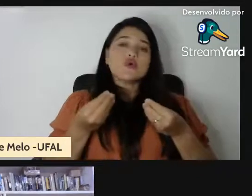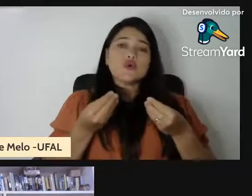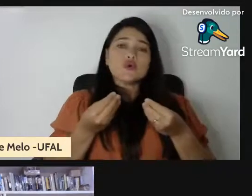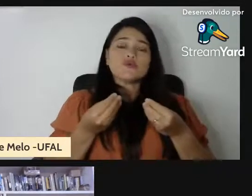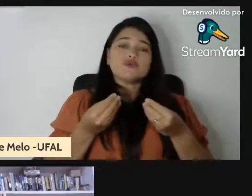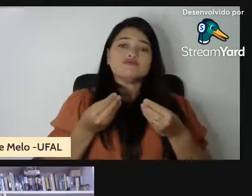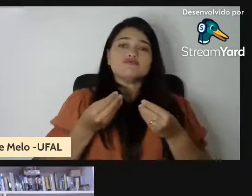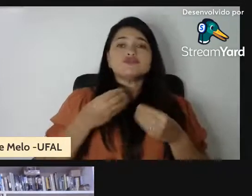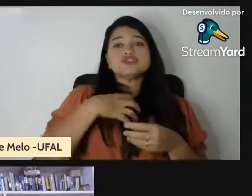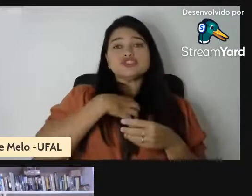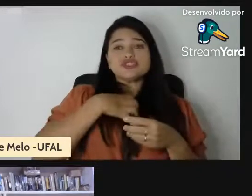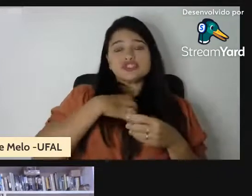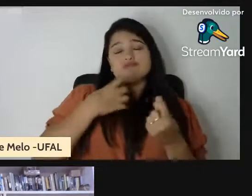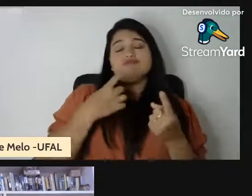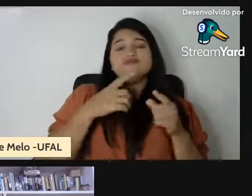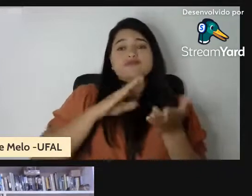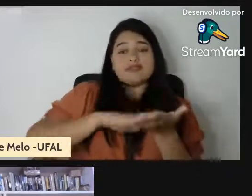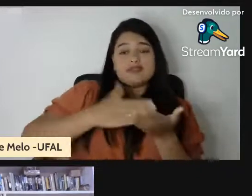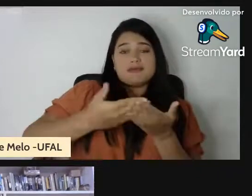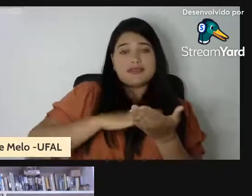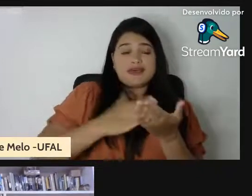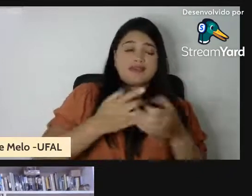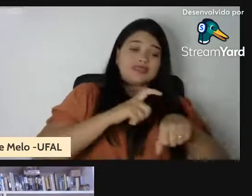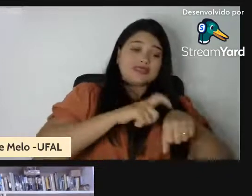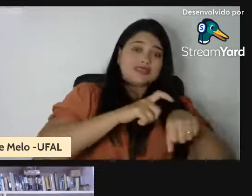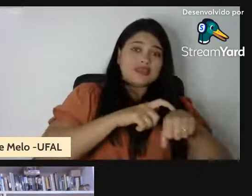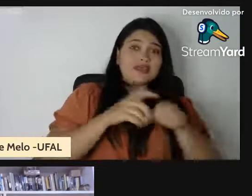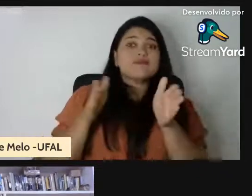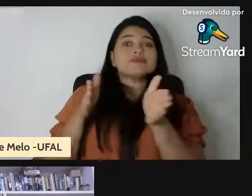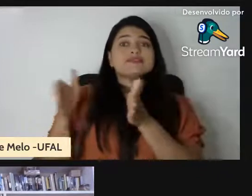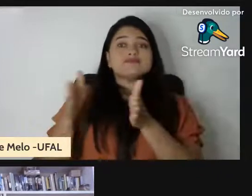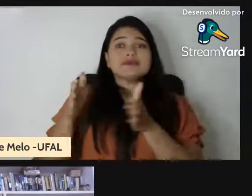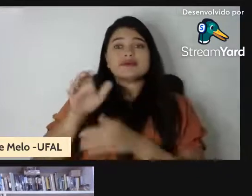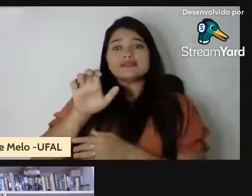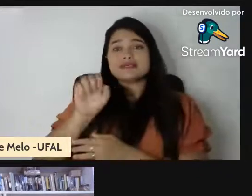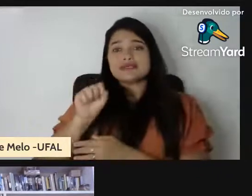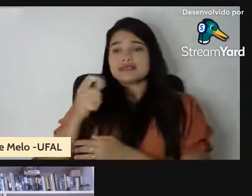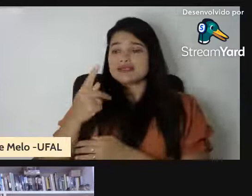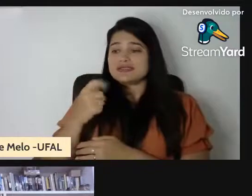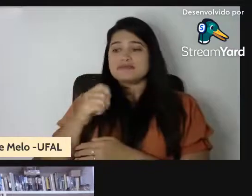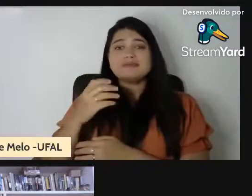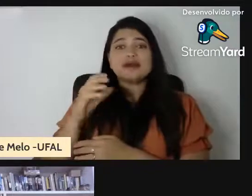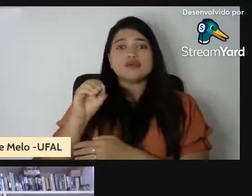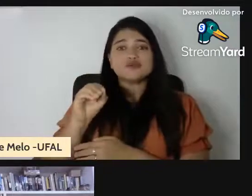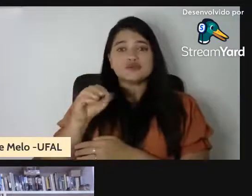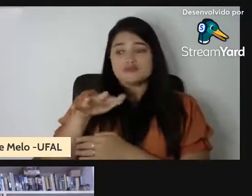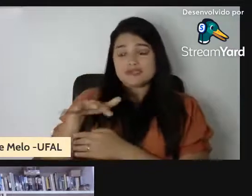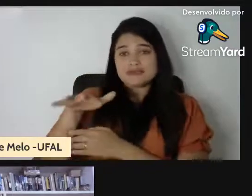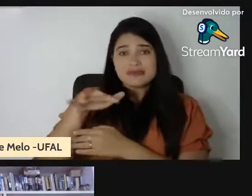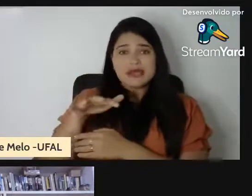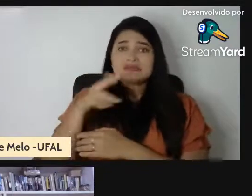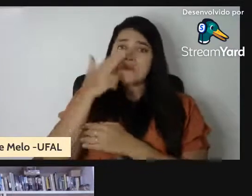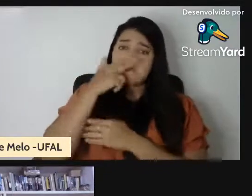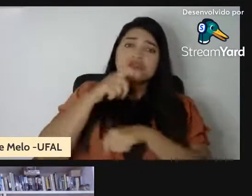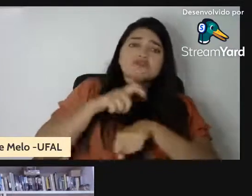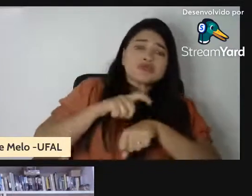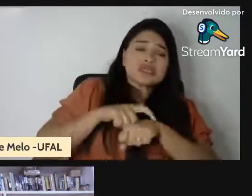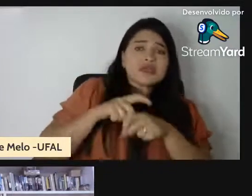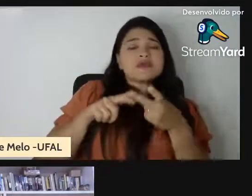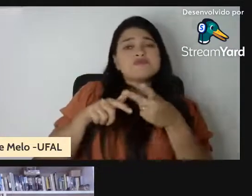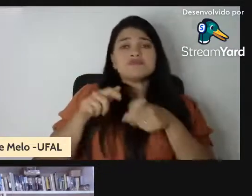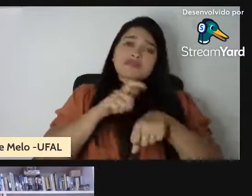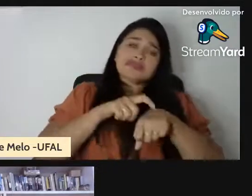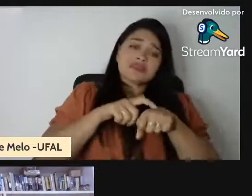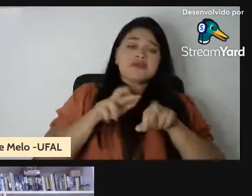intérprete na relação tempo-espaço, próximo, longe, no mesmo tempo, em tempos diferentes,